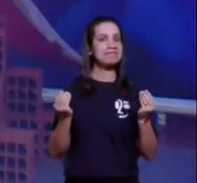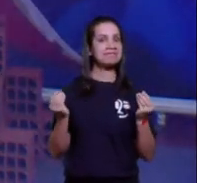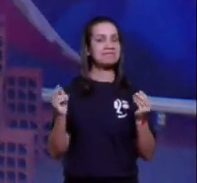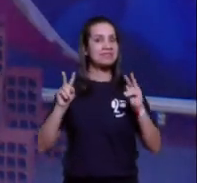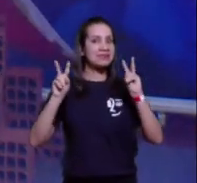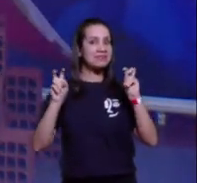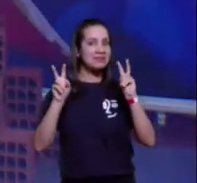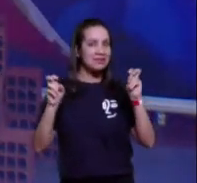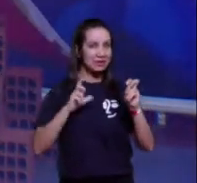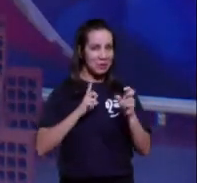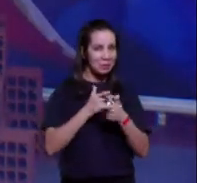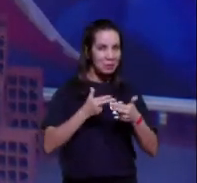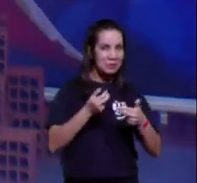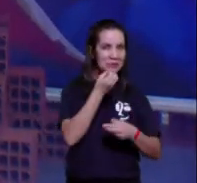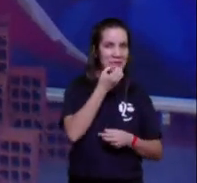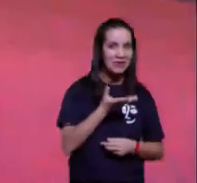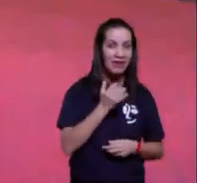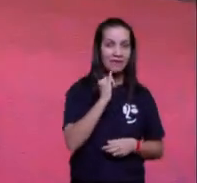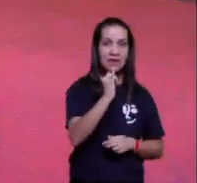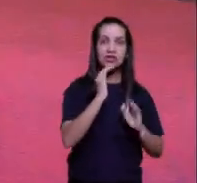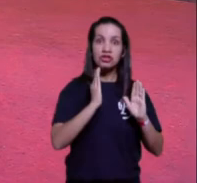Por falar nisso, temos boa notícia. A gente já tem